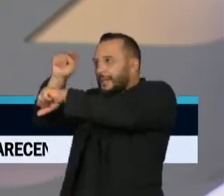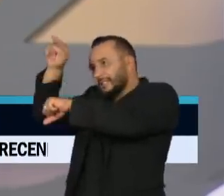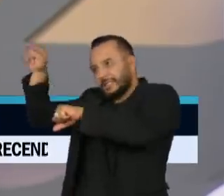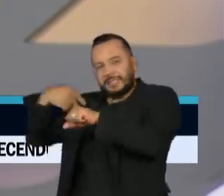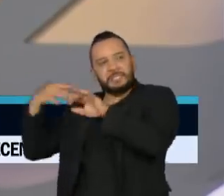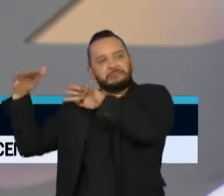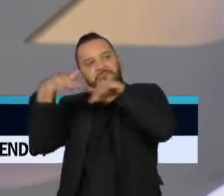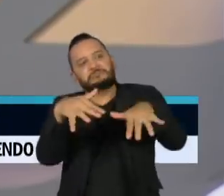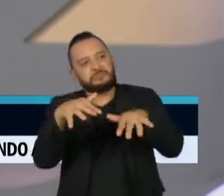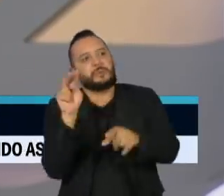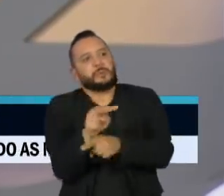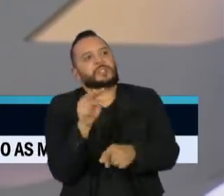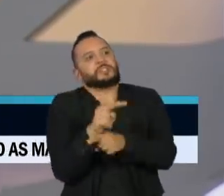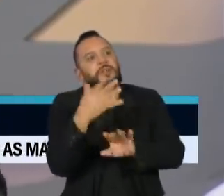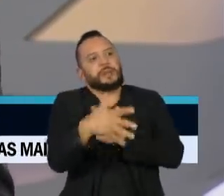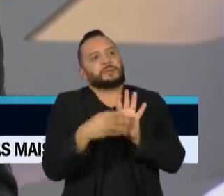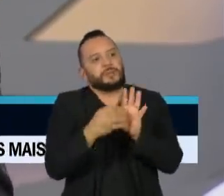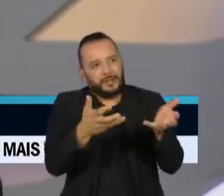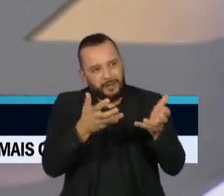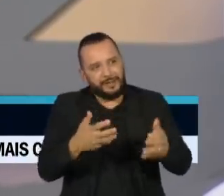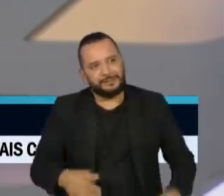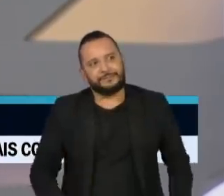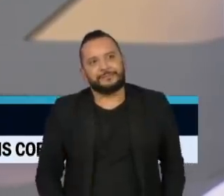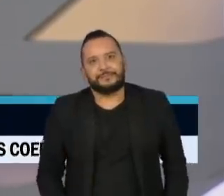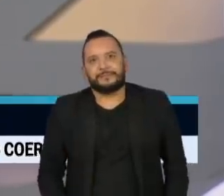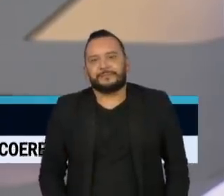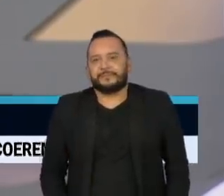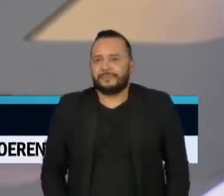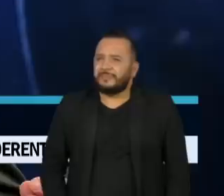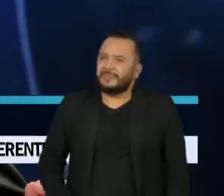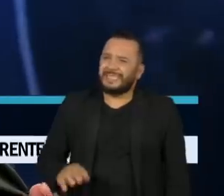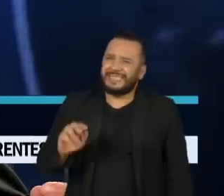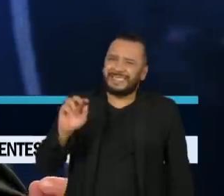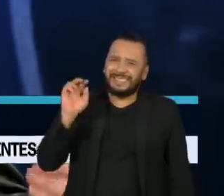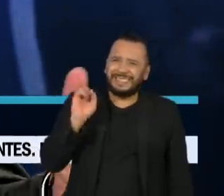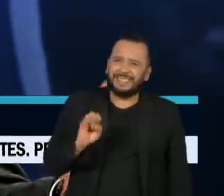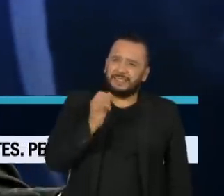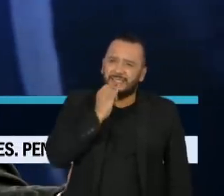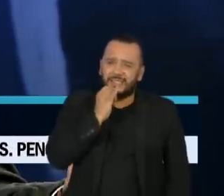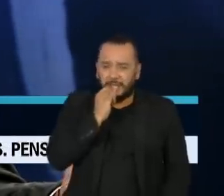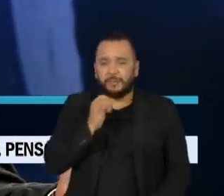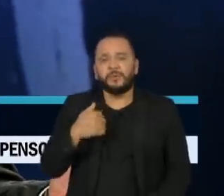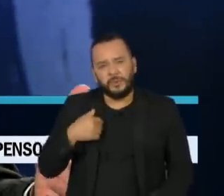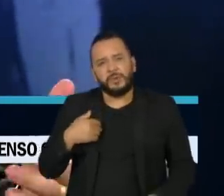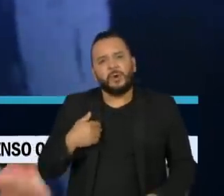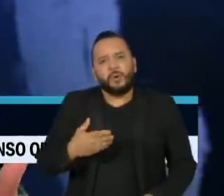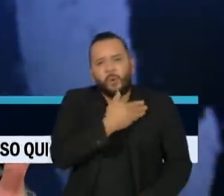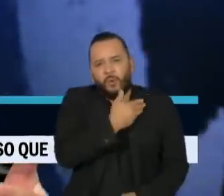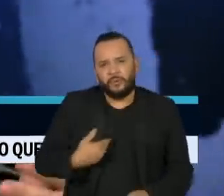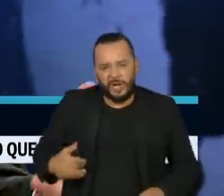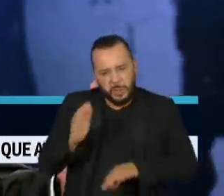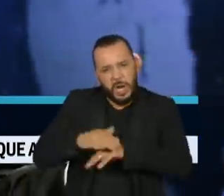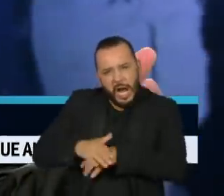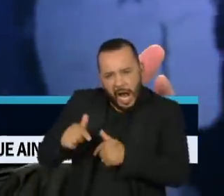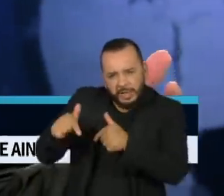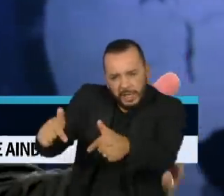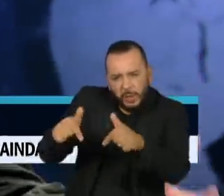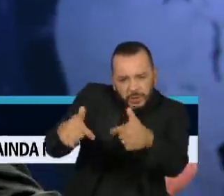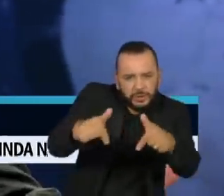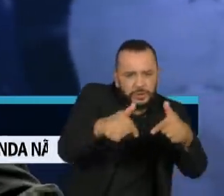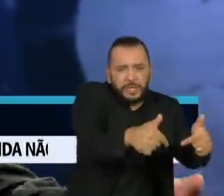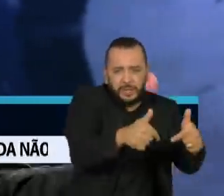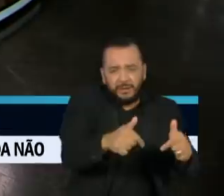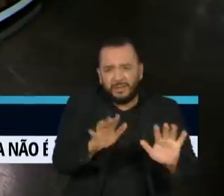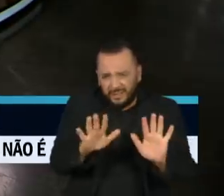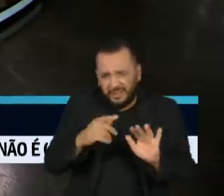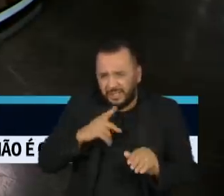coisas. Átila, se houver vontade política, é difícil fazer o controle ambiental, o controle